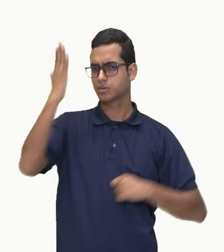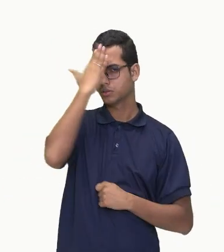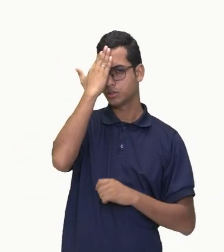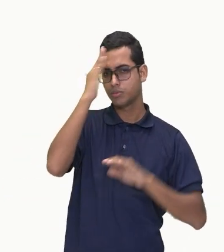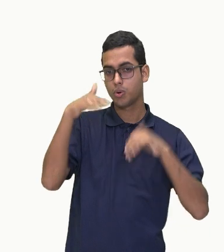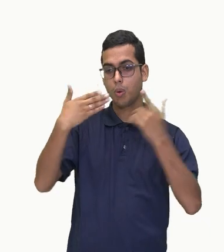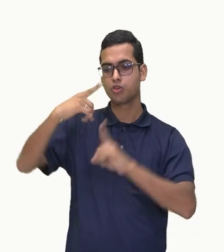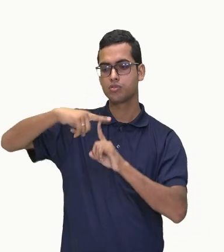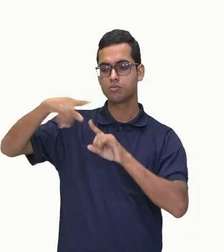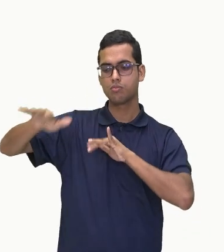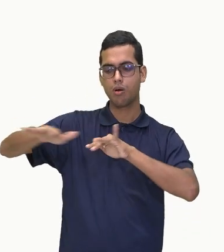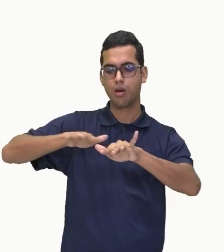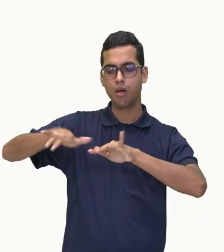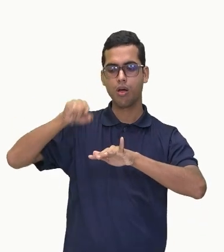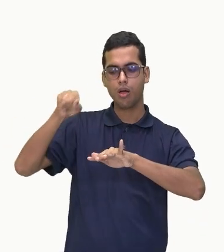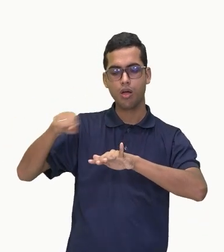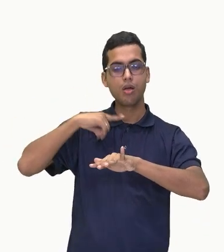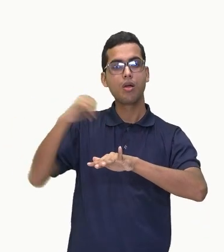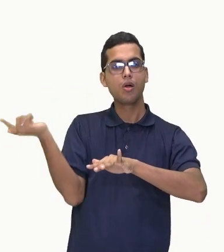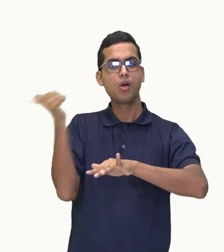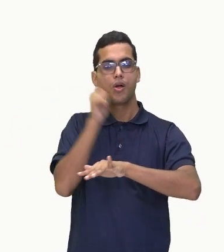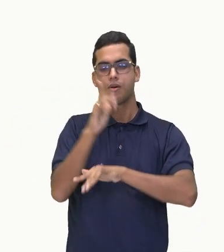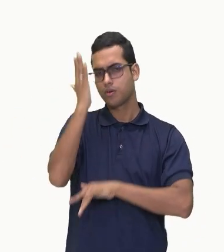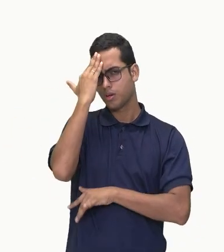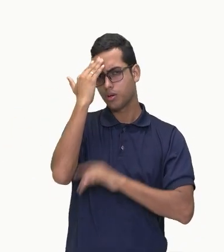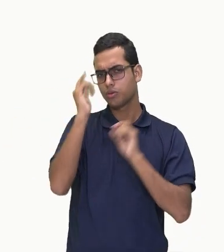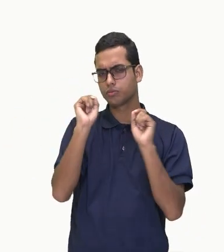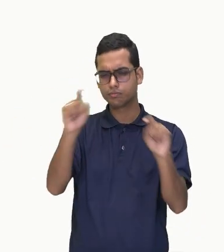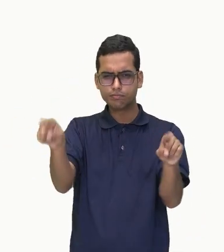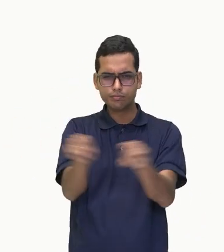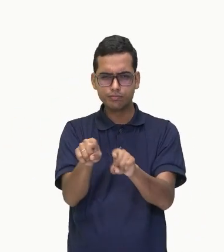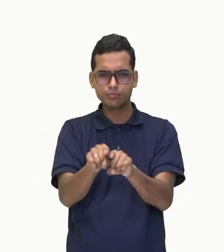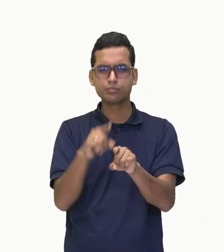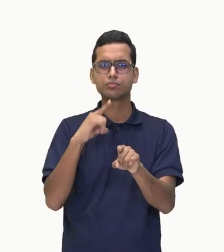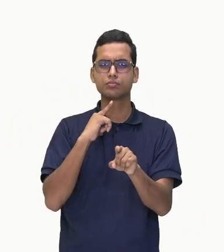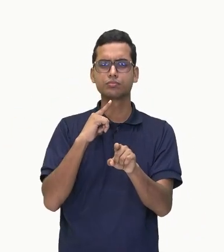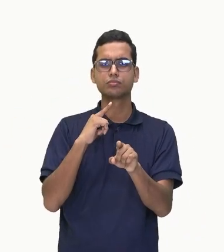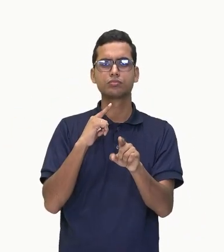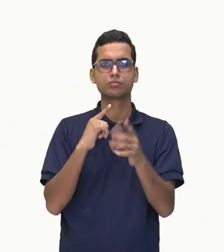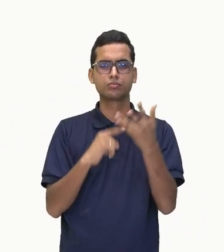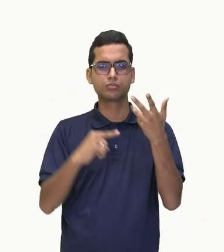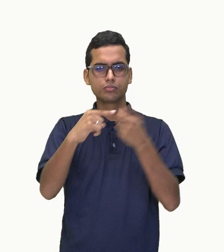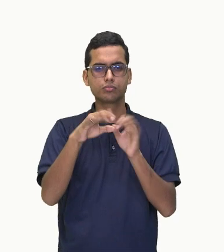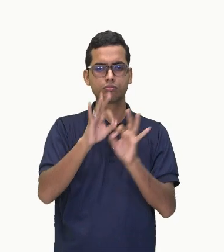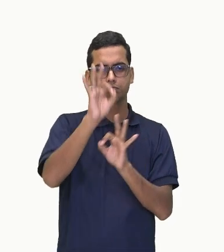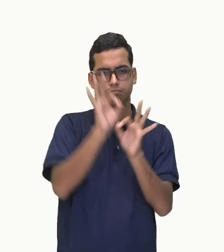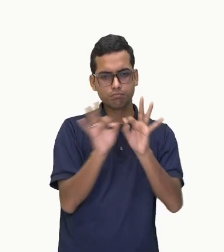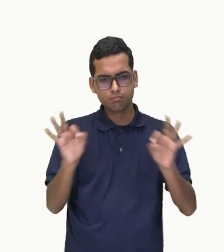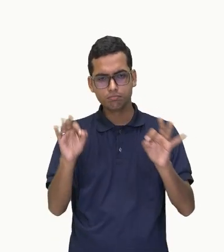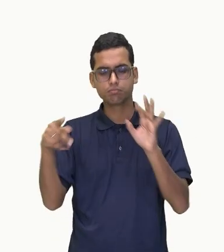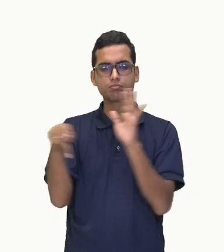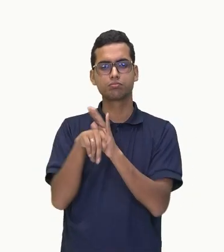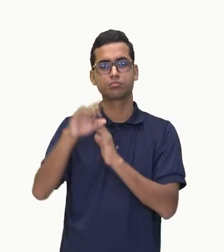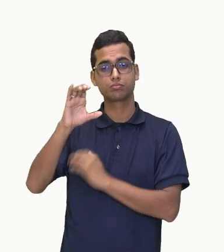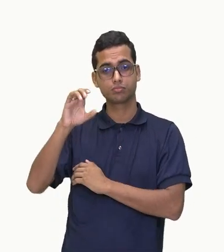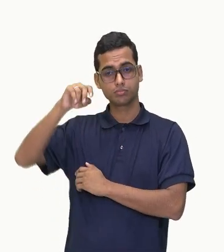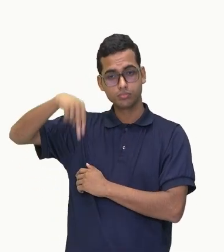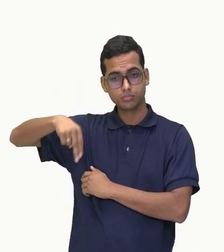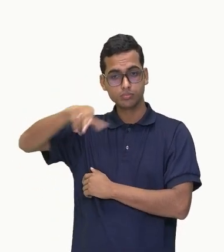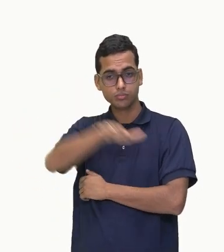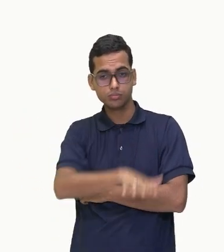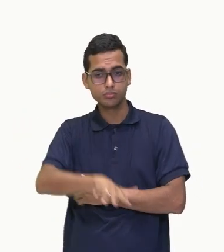é ele, porém, eu levo em consideração as suas causas. Então, a cinemática é uma das áreas da